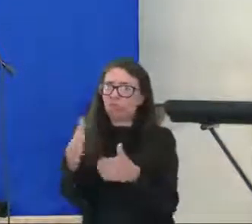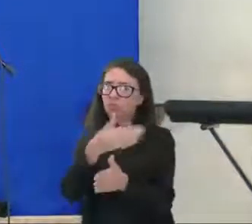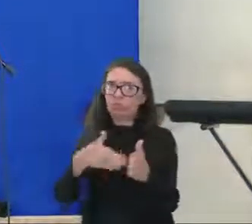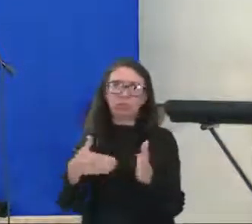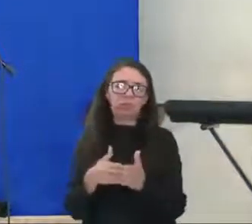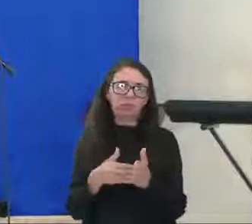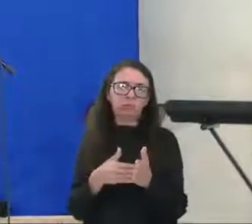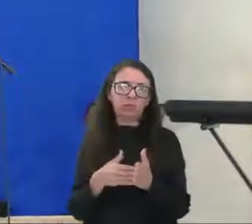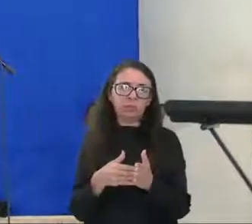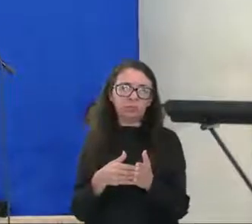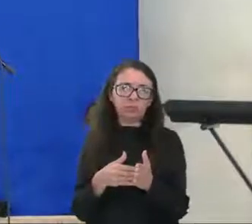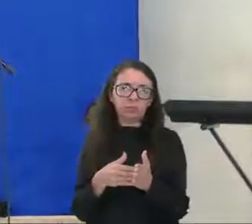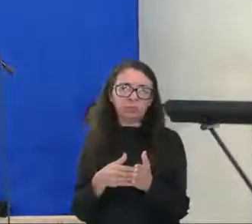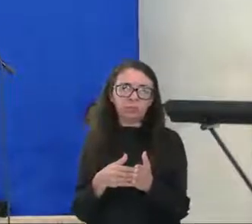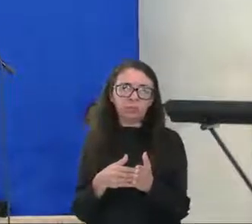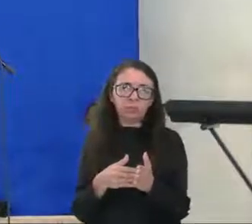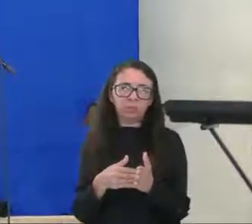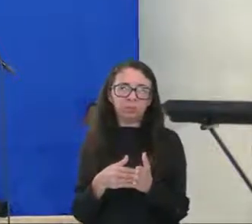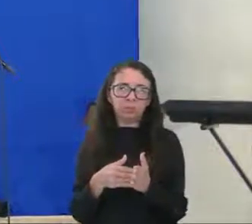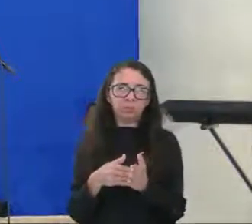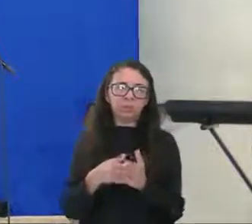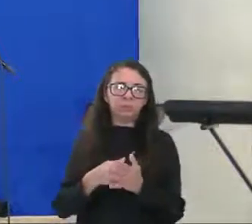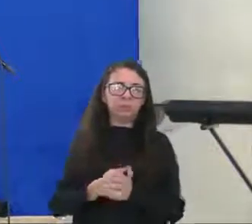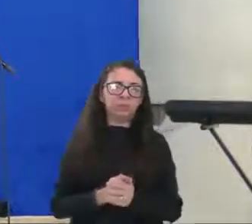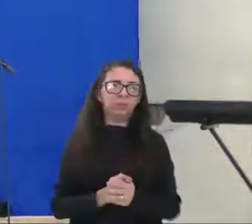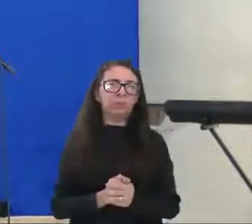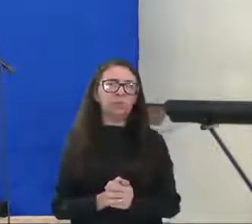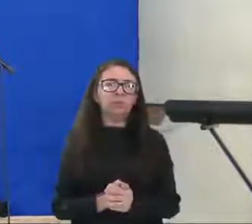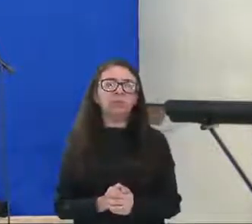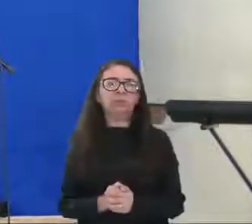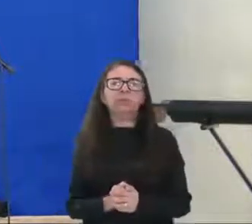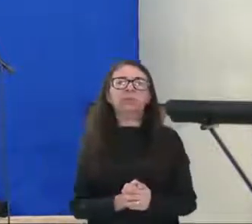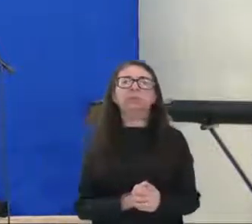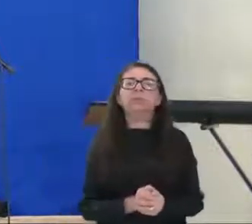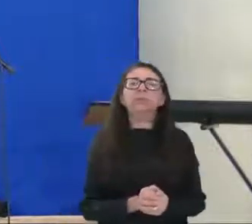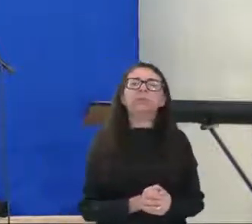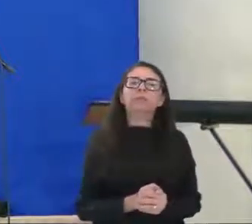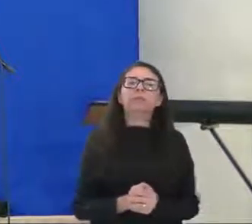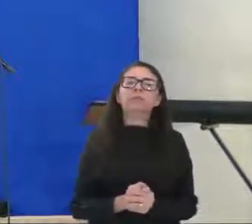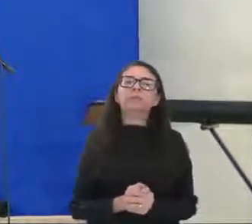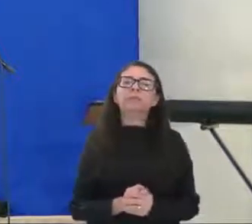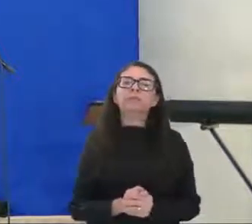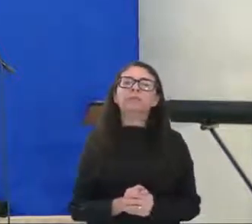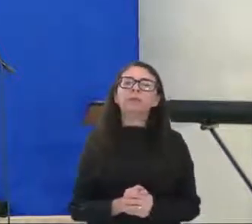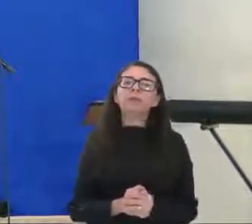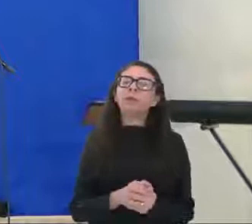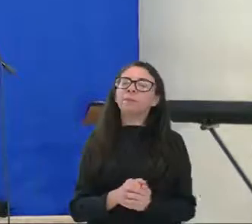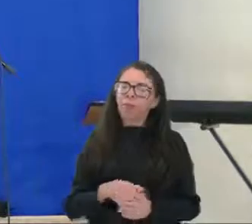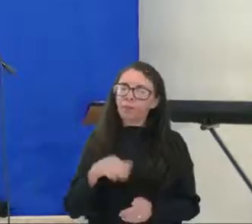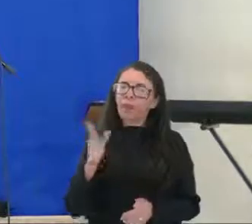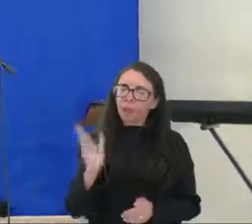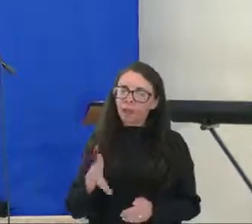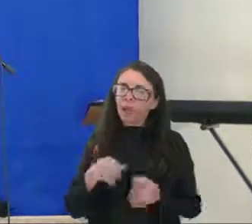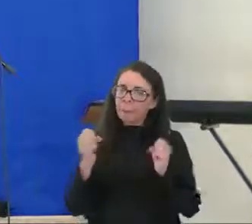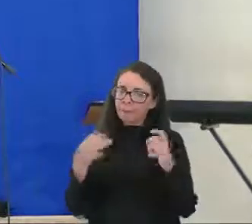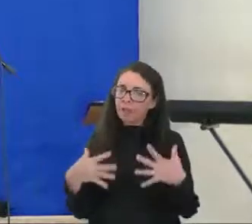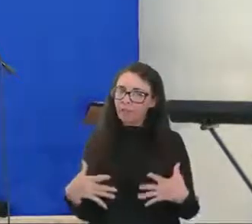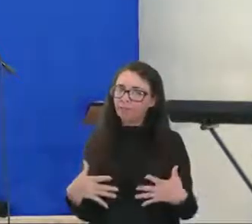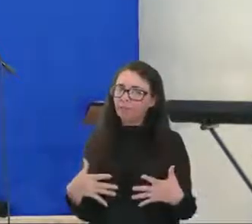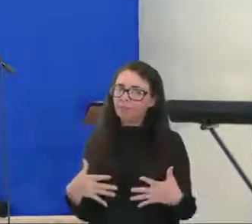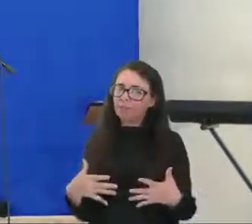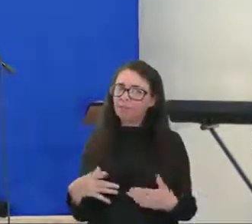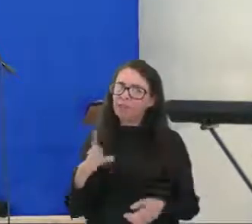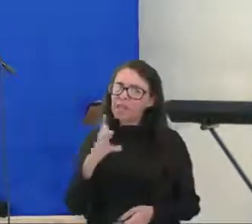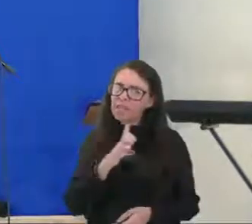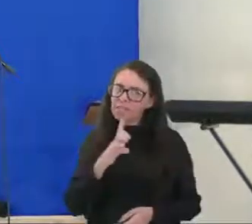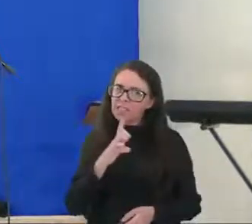estaria o corpo? O certo é que há muitos membros, mas um só corpo.